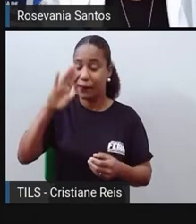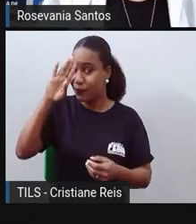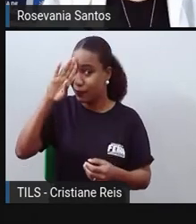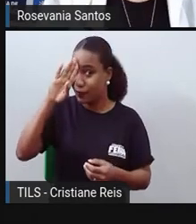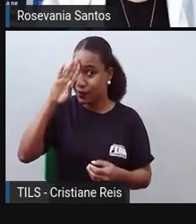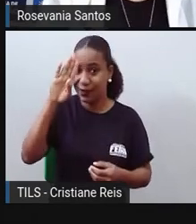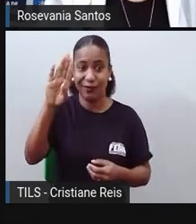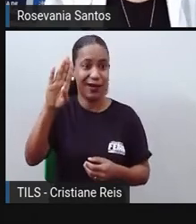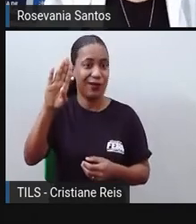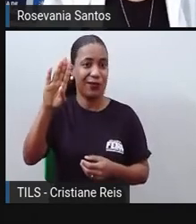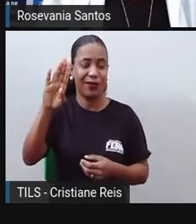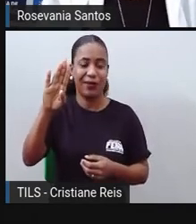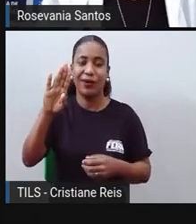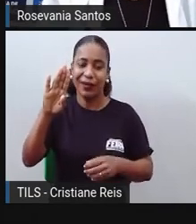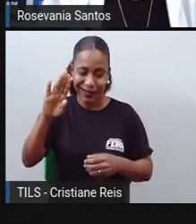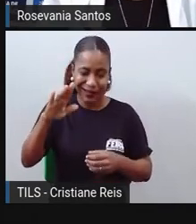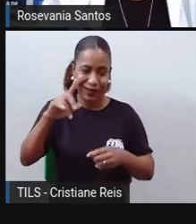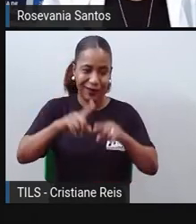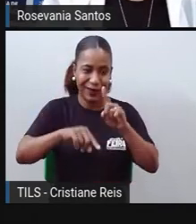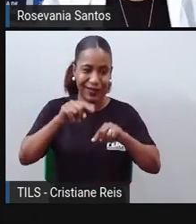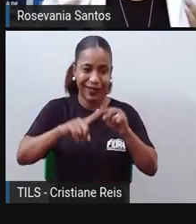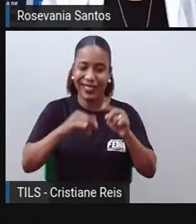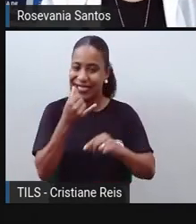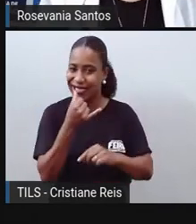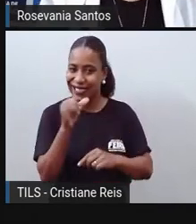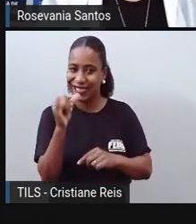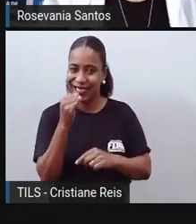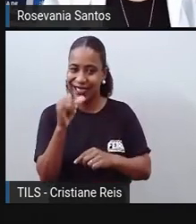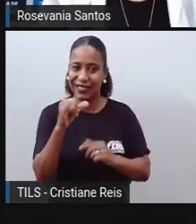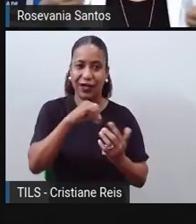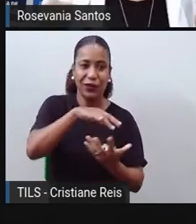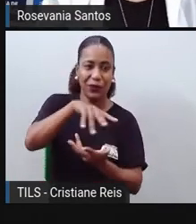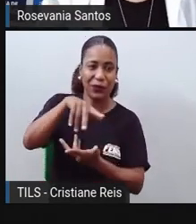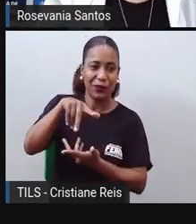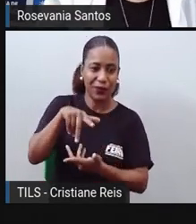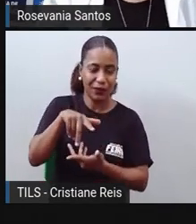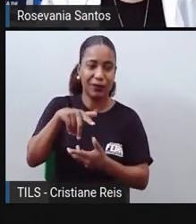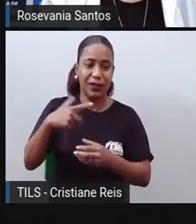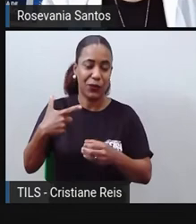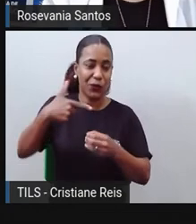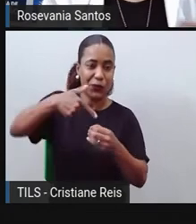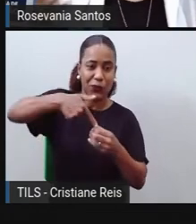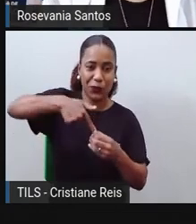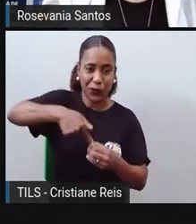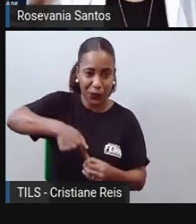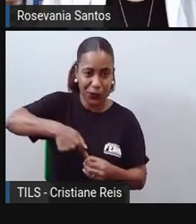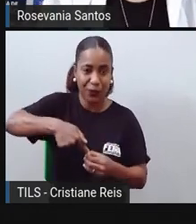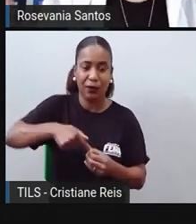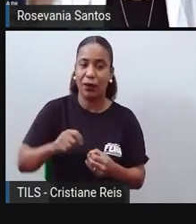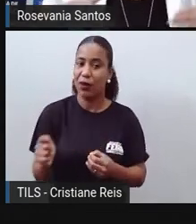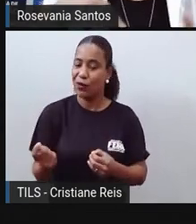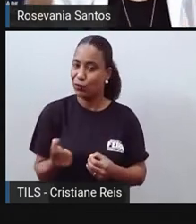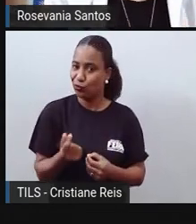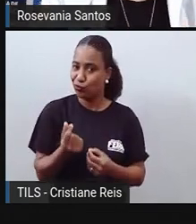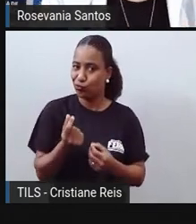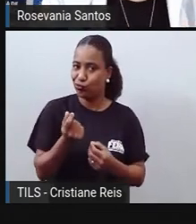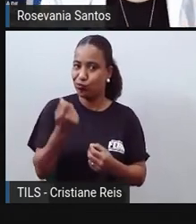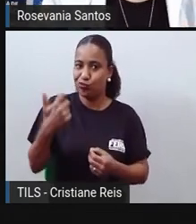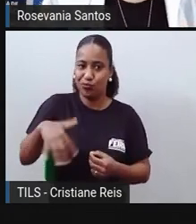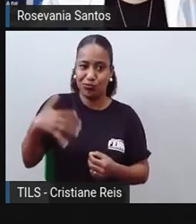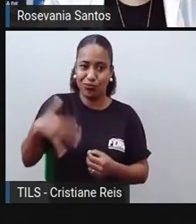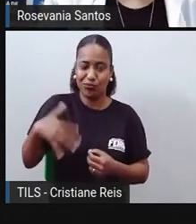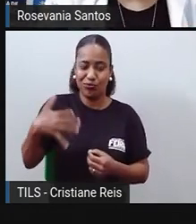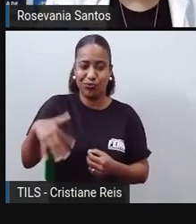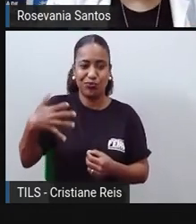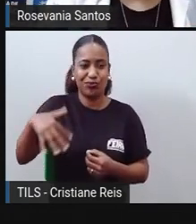do mundo, né? Então, você controlar, você ter grandes reservas disso, claro que você está no topo,